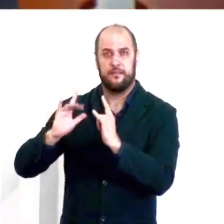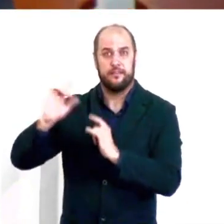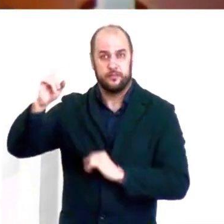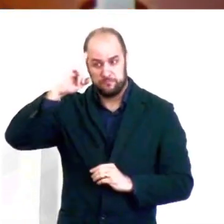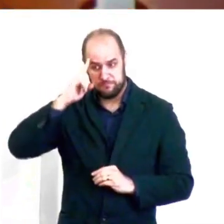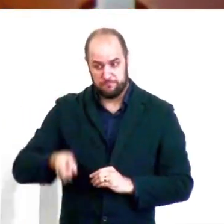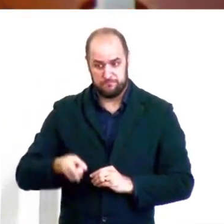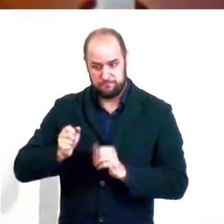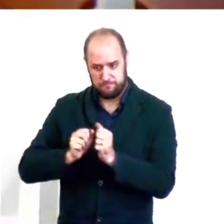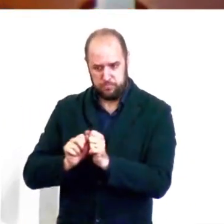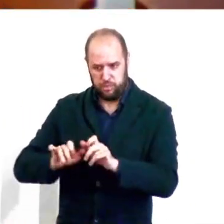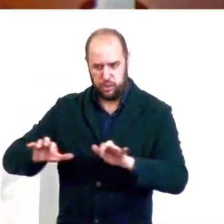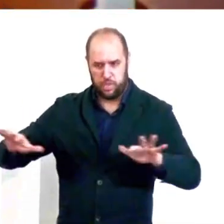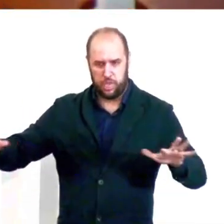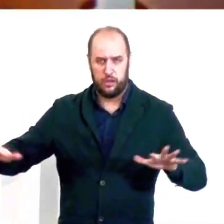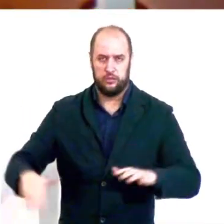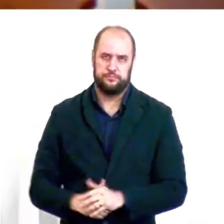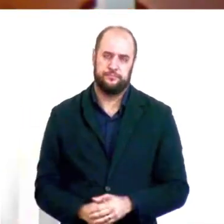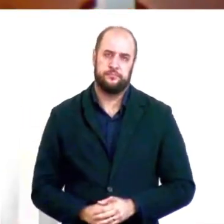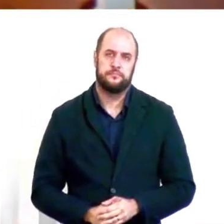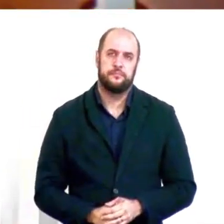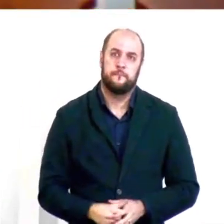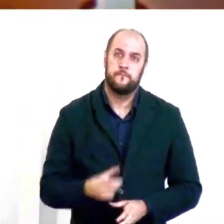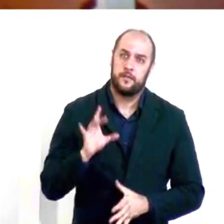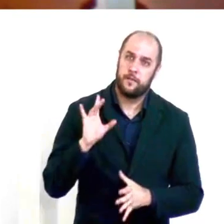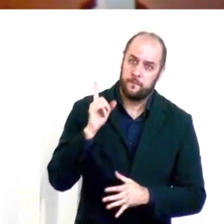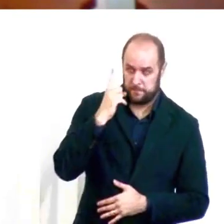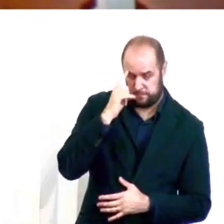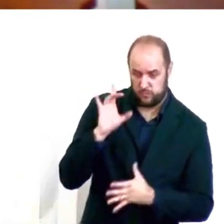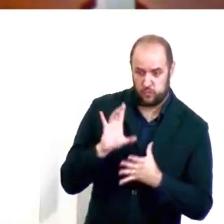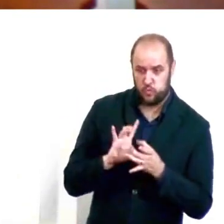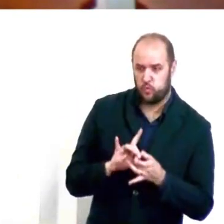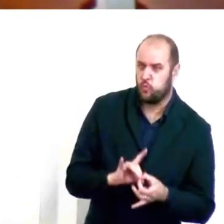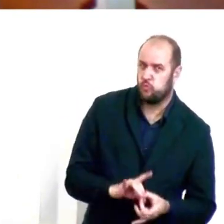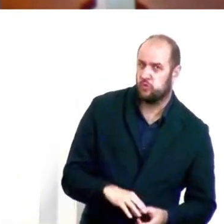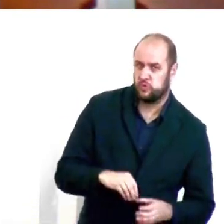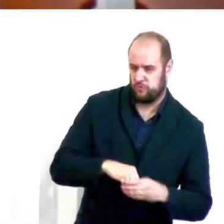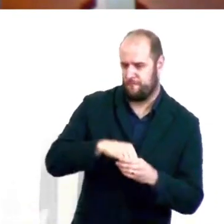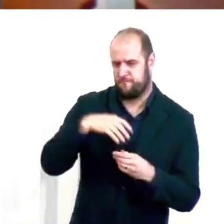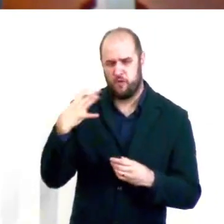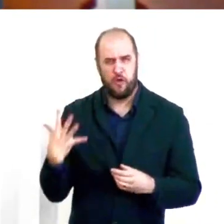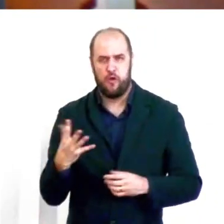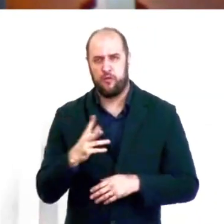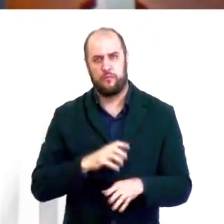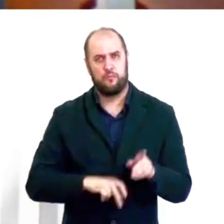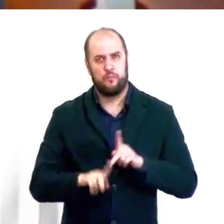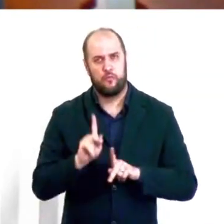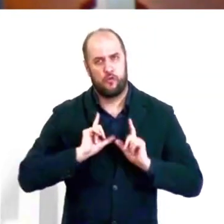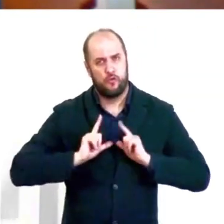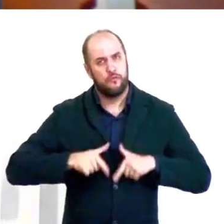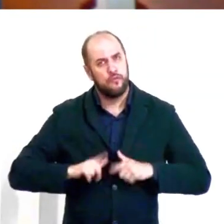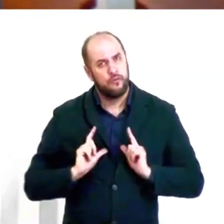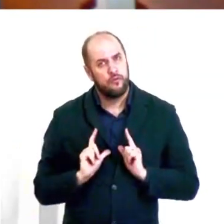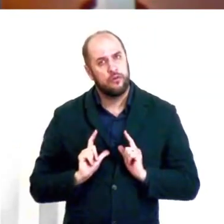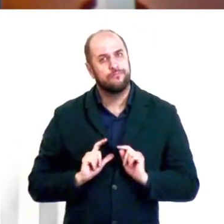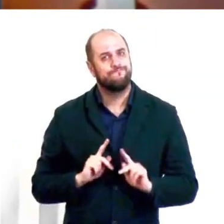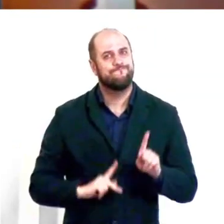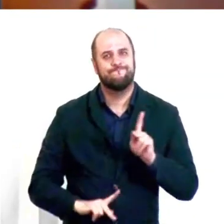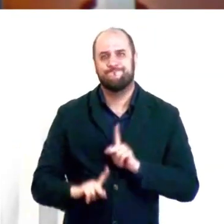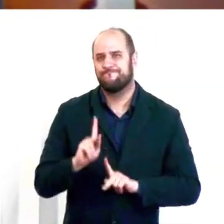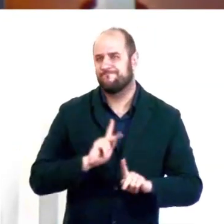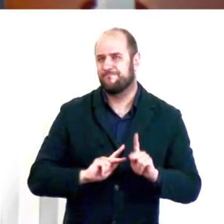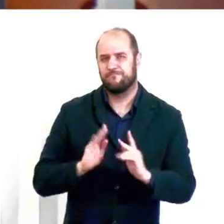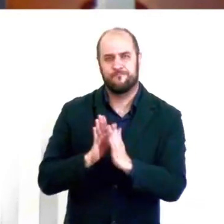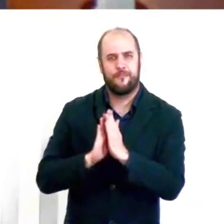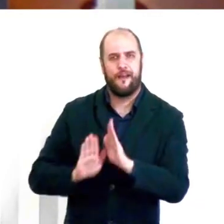E ainda diante de um contexto pagão, esse povo não está adorando